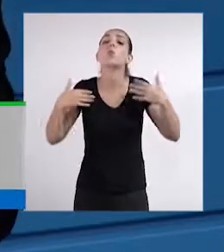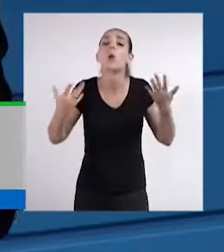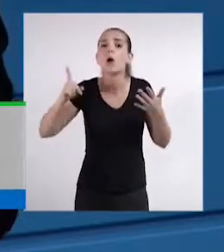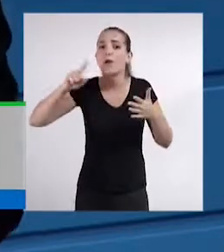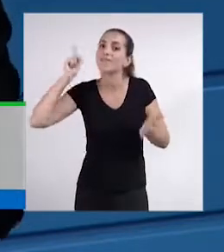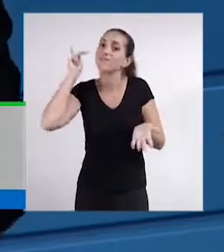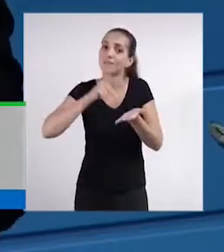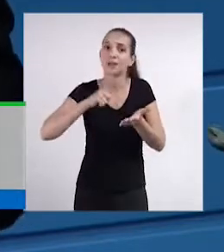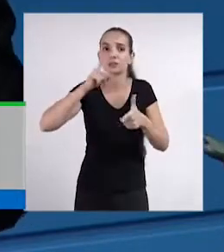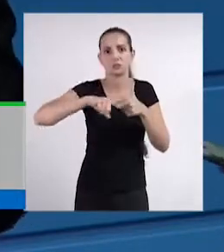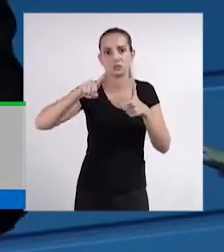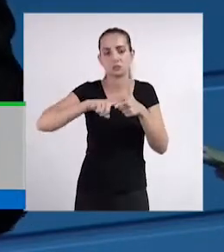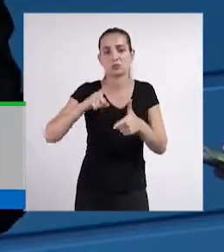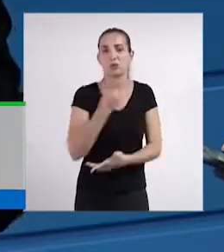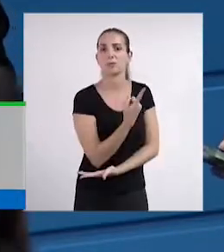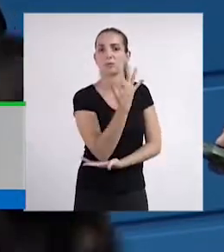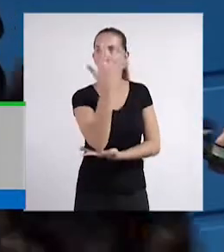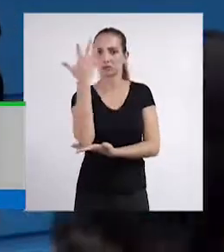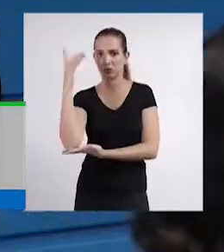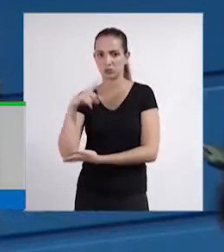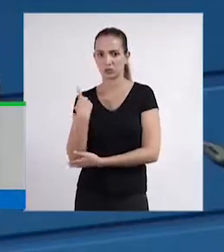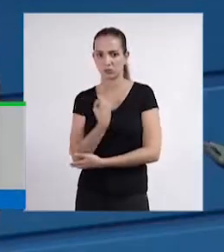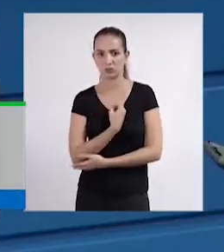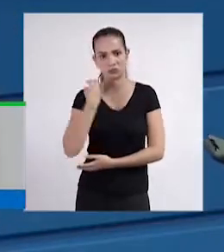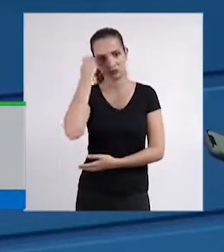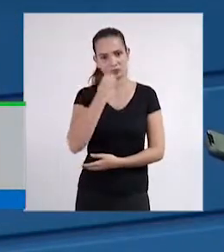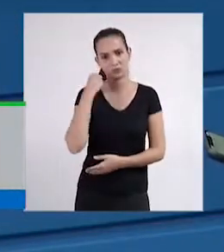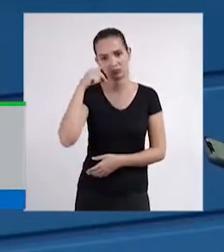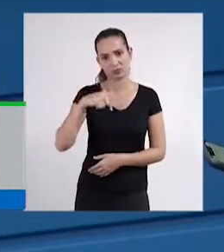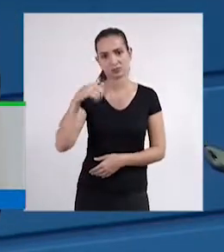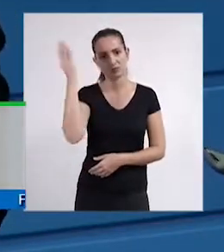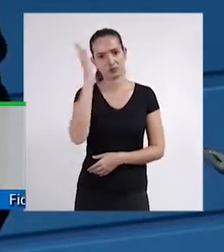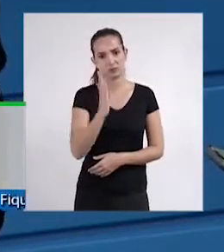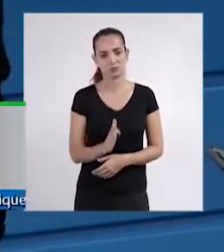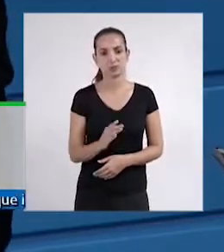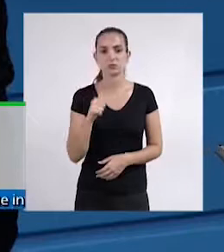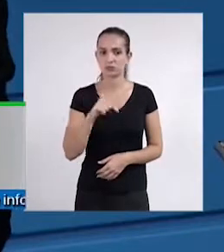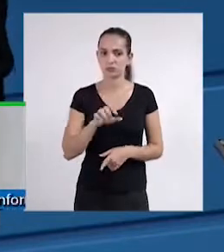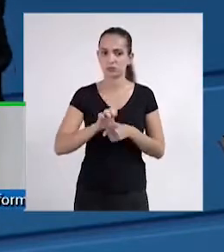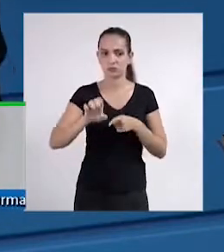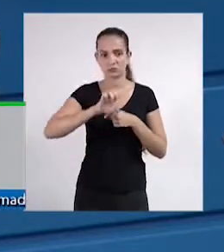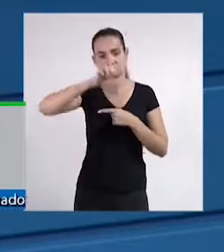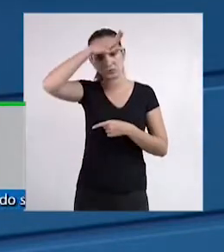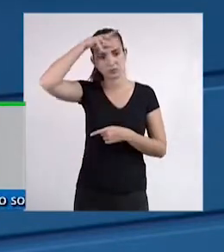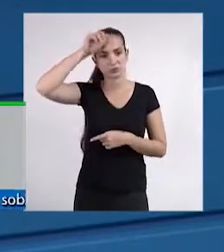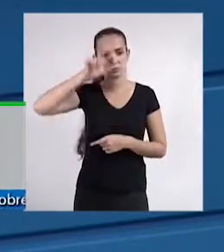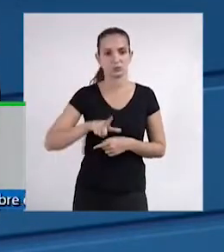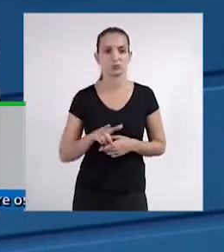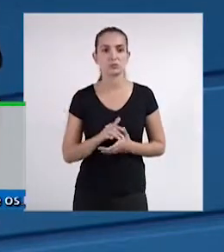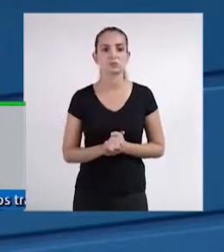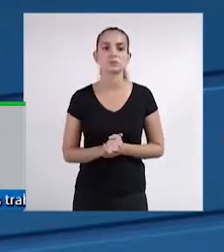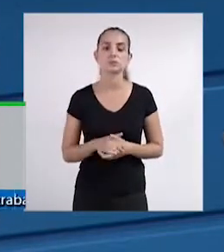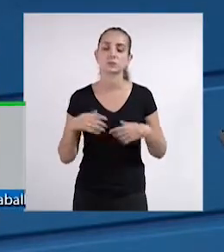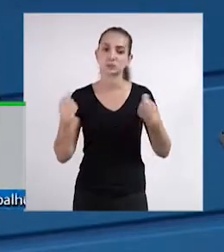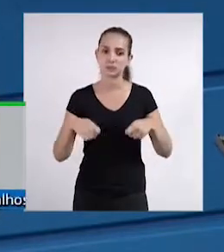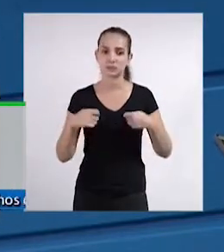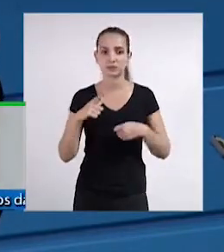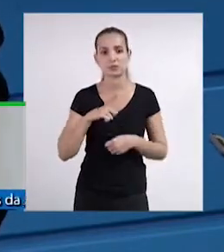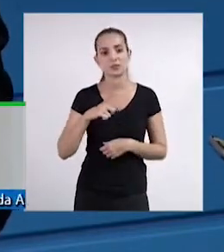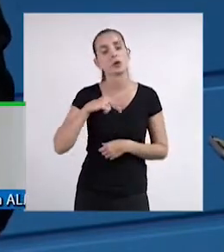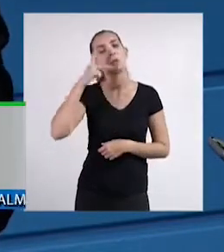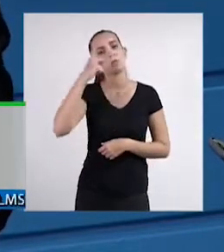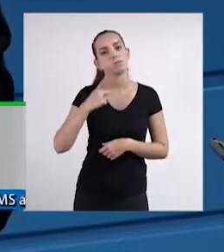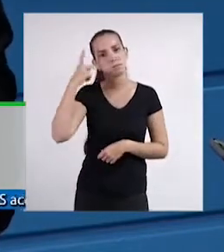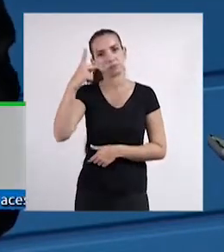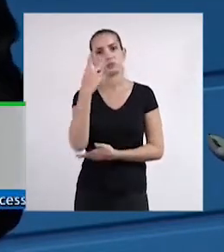ambiental que nós estamos vivendo, né? Nesse país e aqui no Estado. Eu acho que está faltando uma política